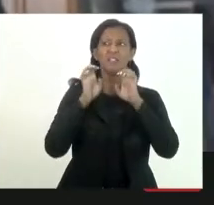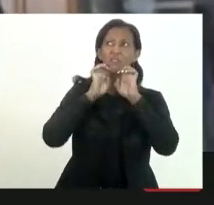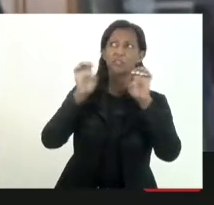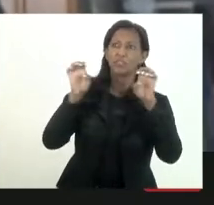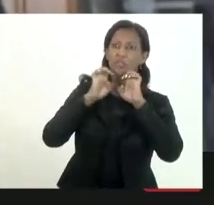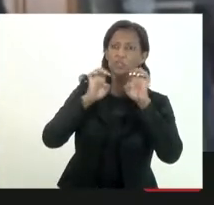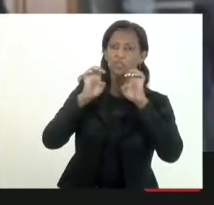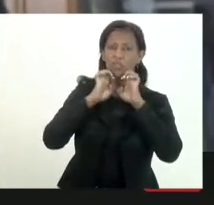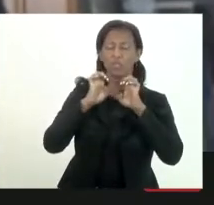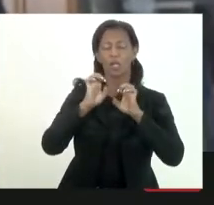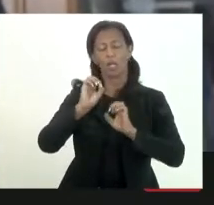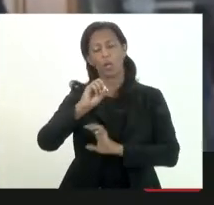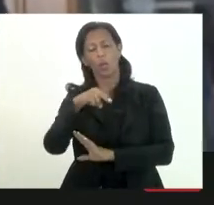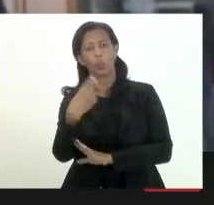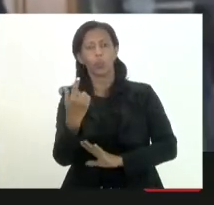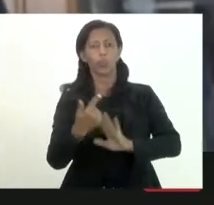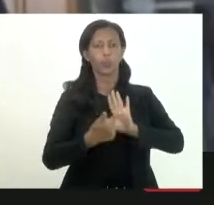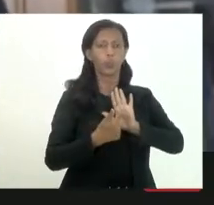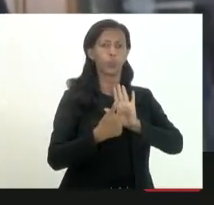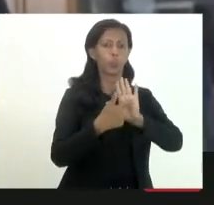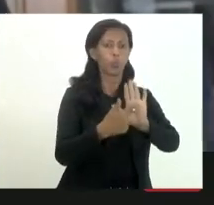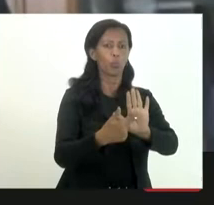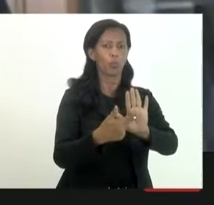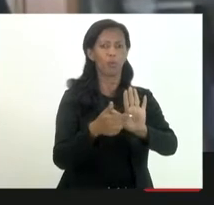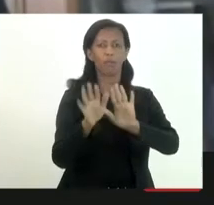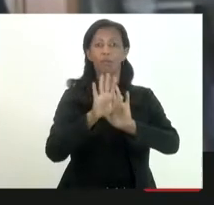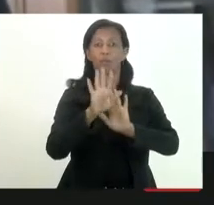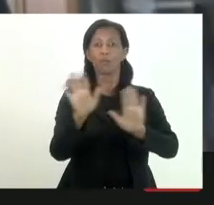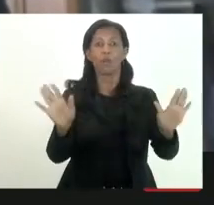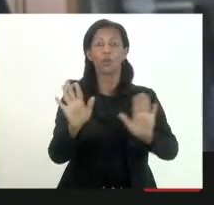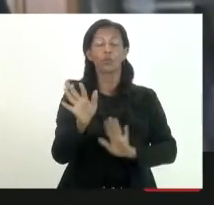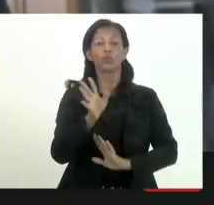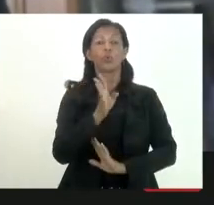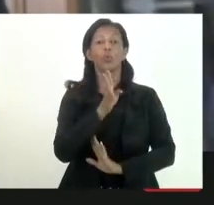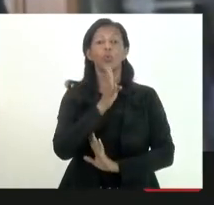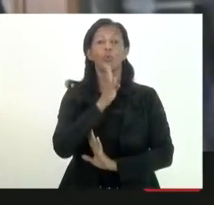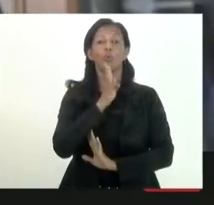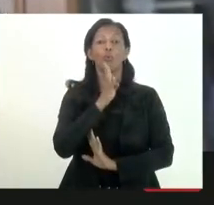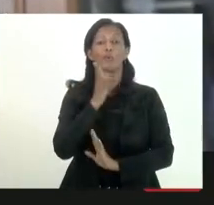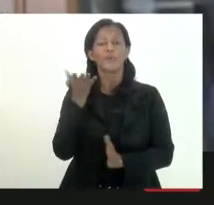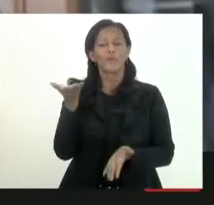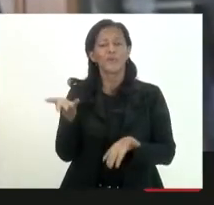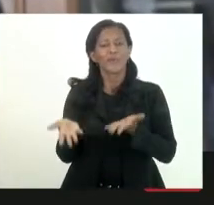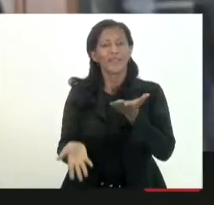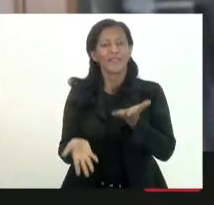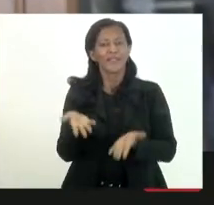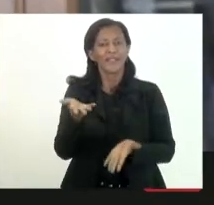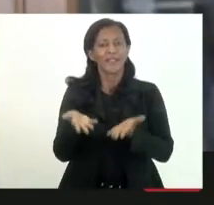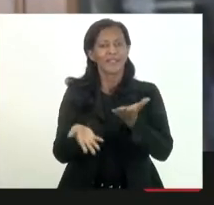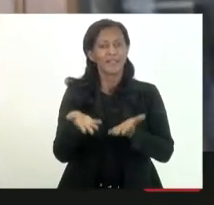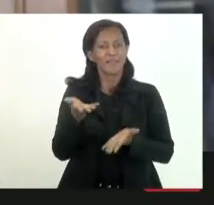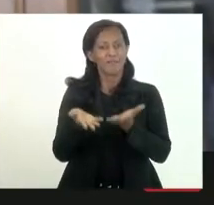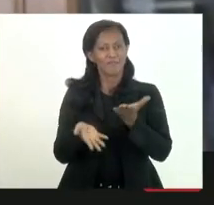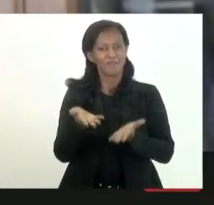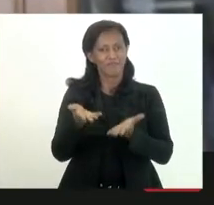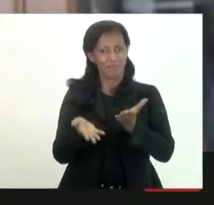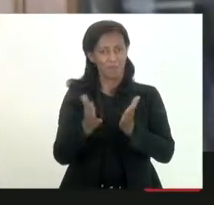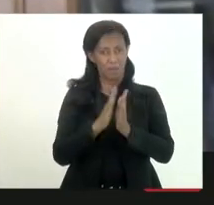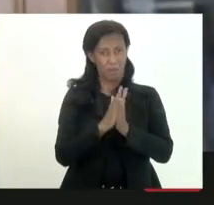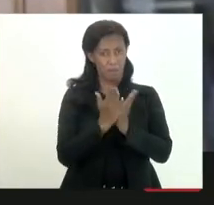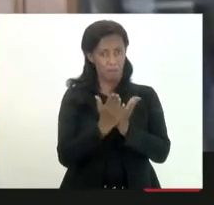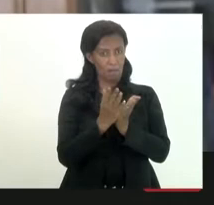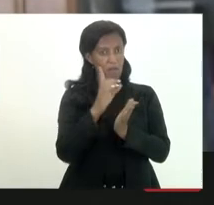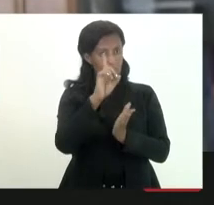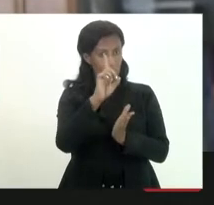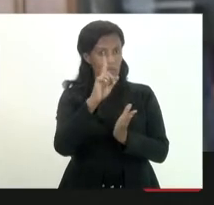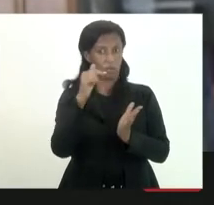evangelizar, o querer mostrar, não, apenas no conhecimento e no equilíbrio que a Bíblia